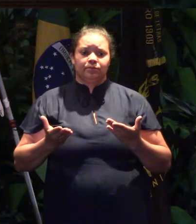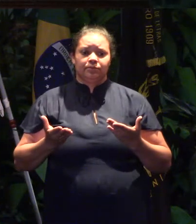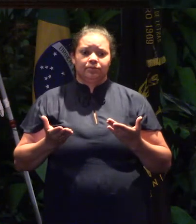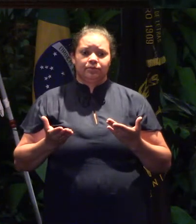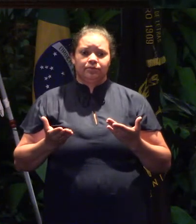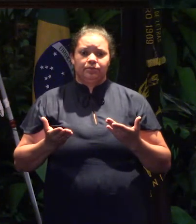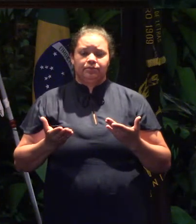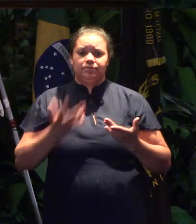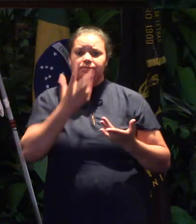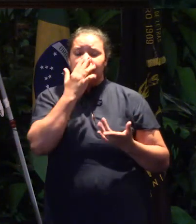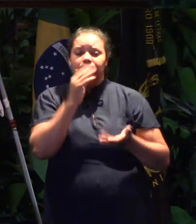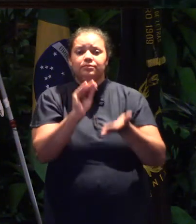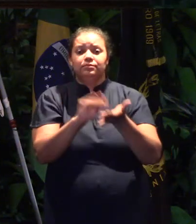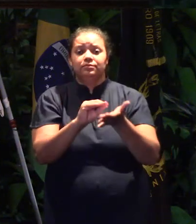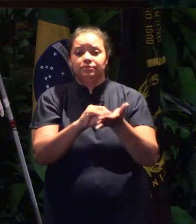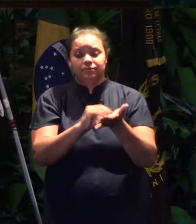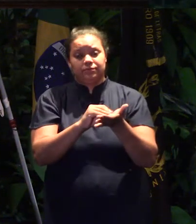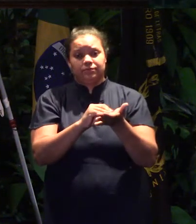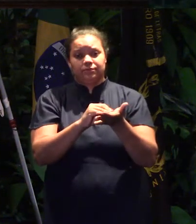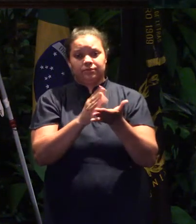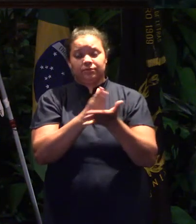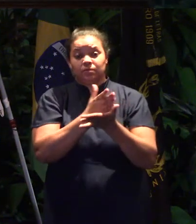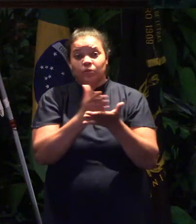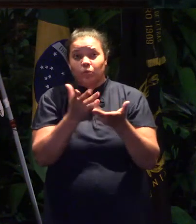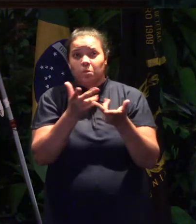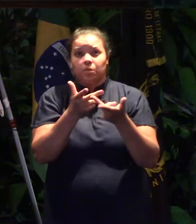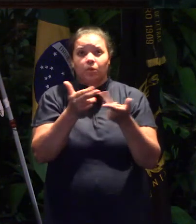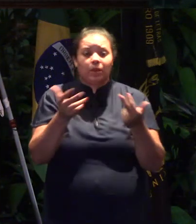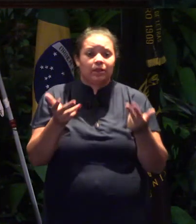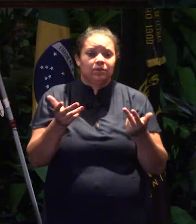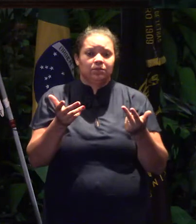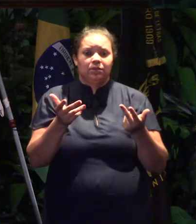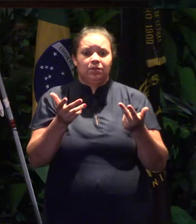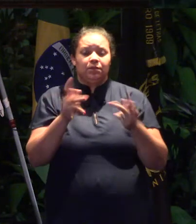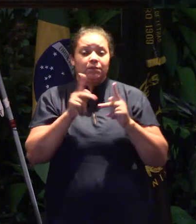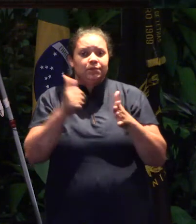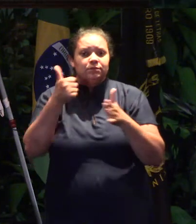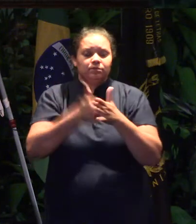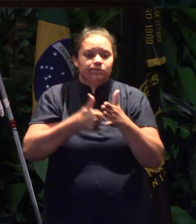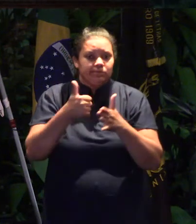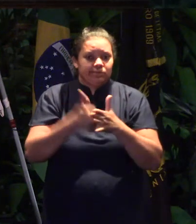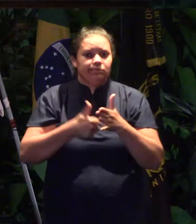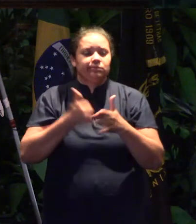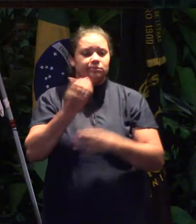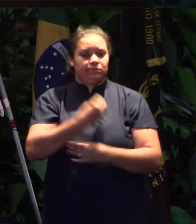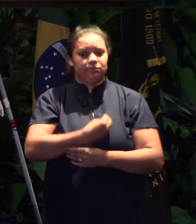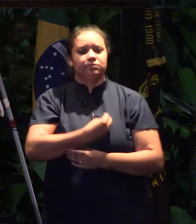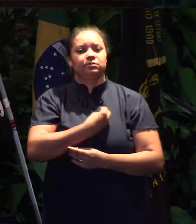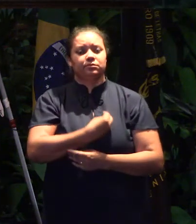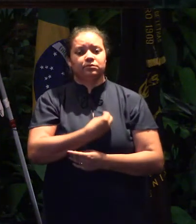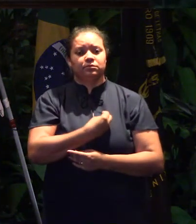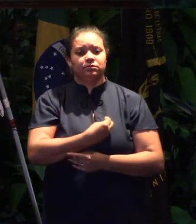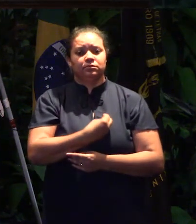uma carência muito grande, elas estão todas numa carência, elas passam a ter que lutar pela sobrevivência, né? E